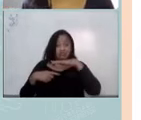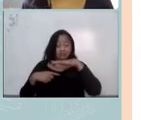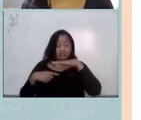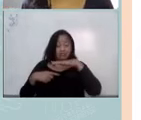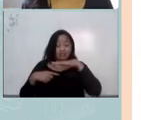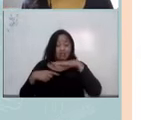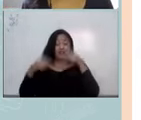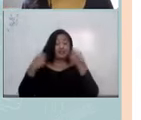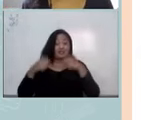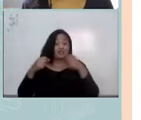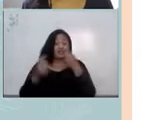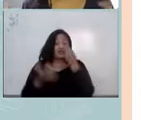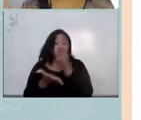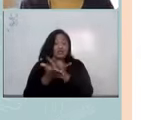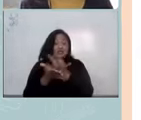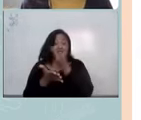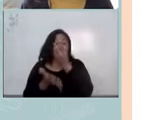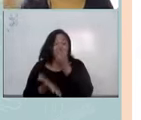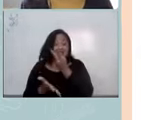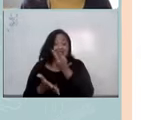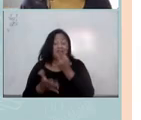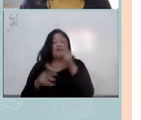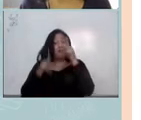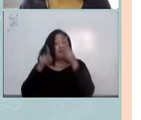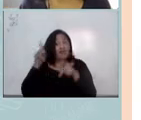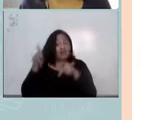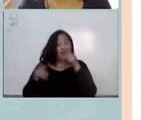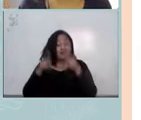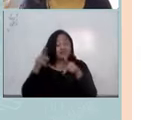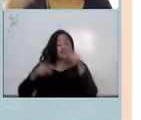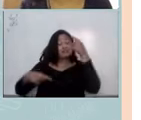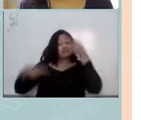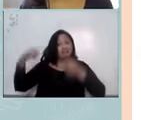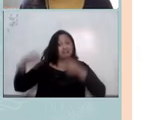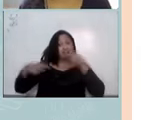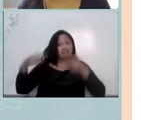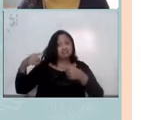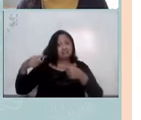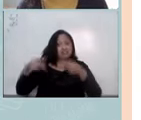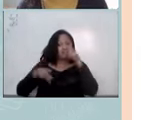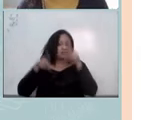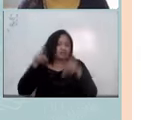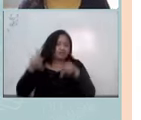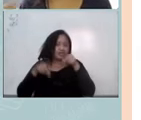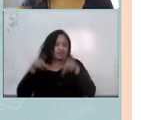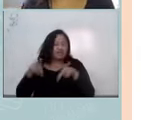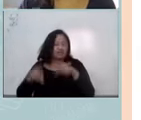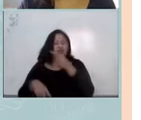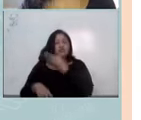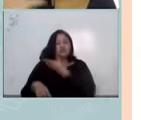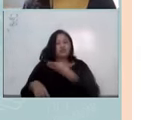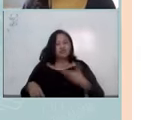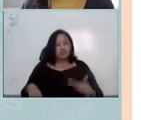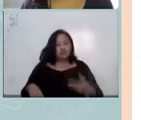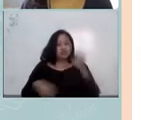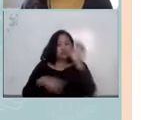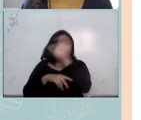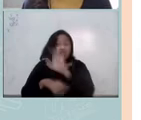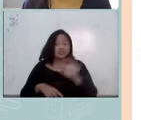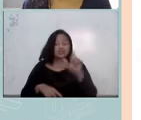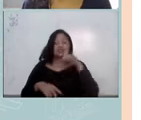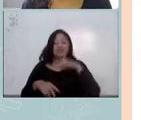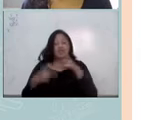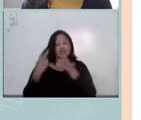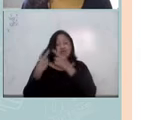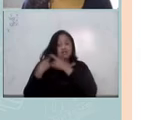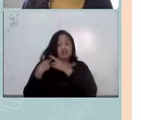promovida para a população através de políticas públicas, né? O Estado tem essa responsabilidade. Eu vejo que se tornou aí um conceito muito